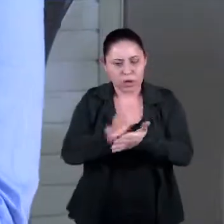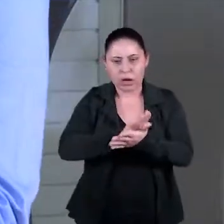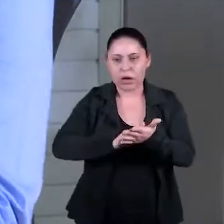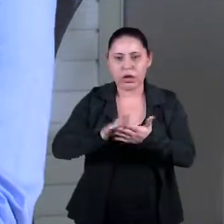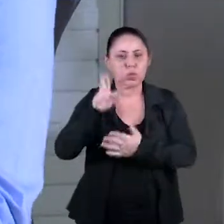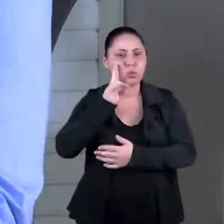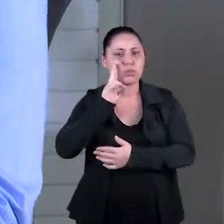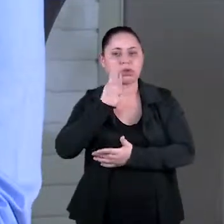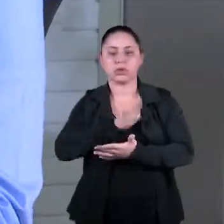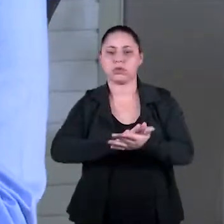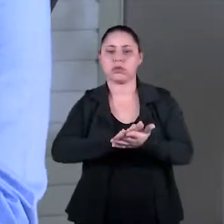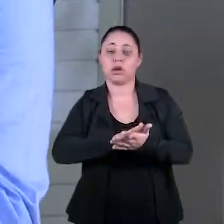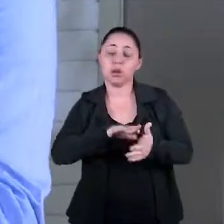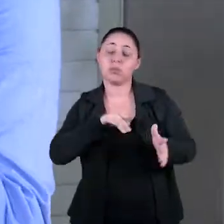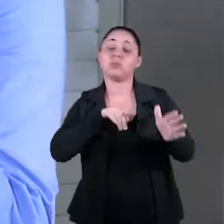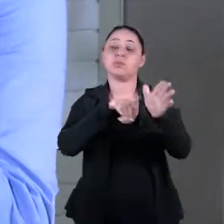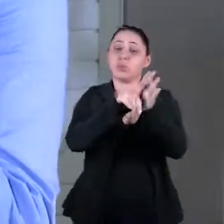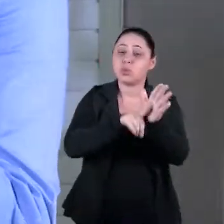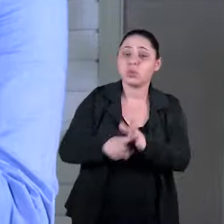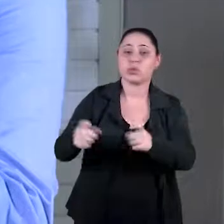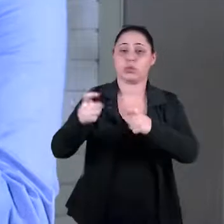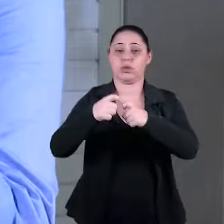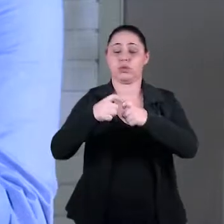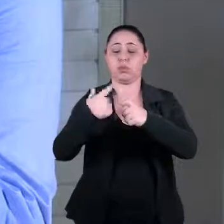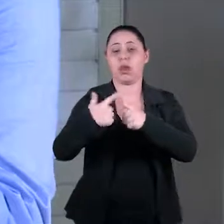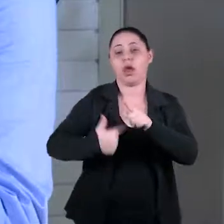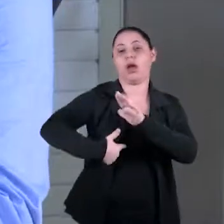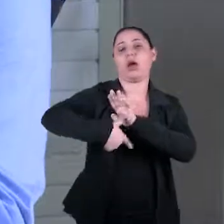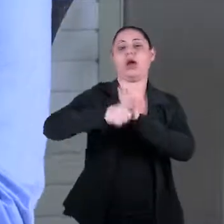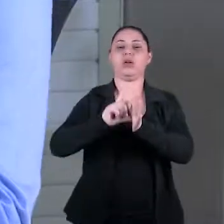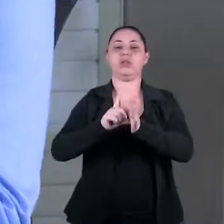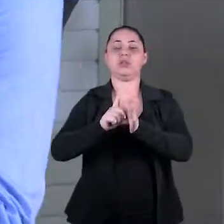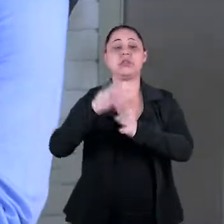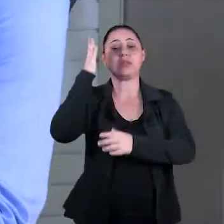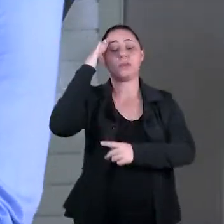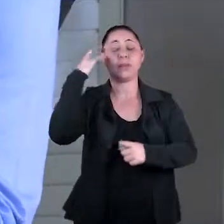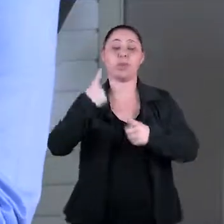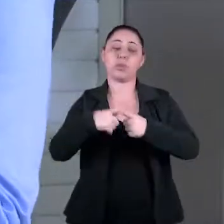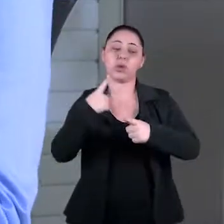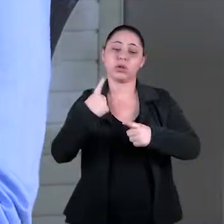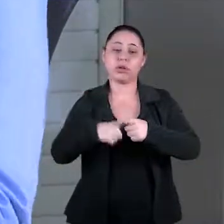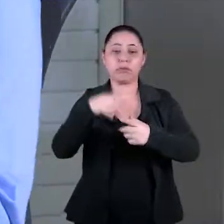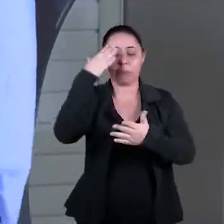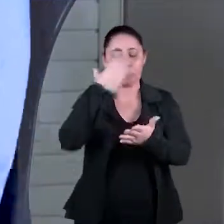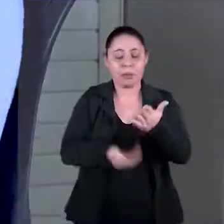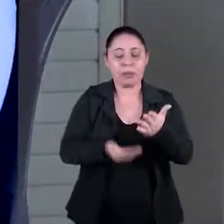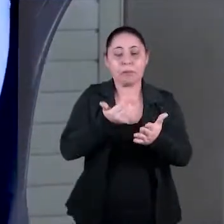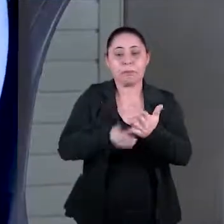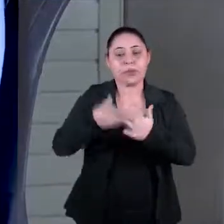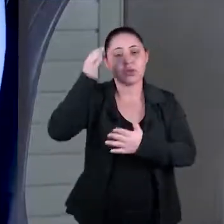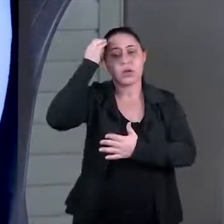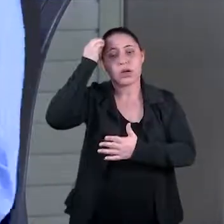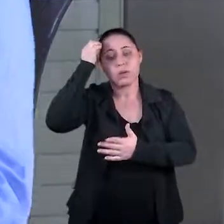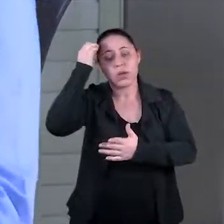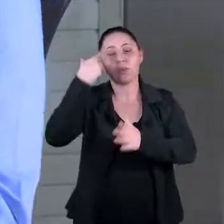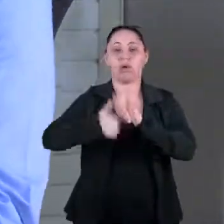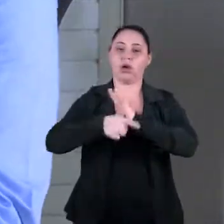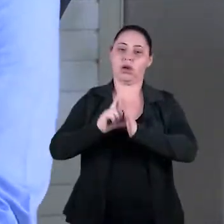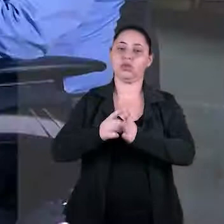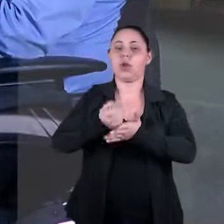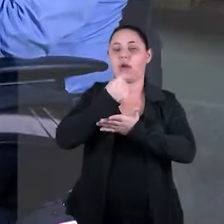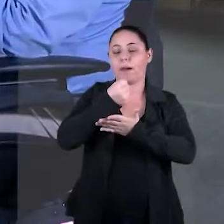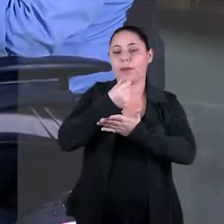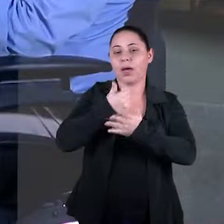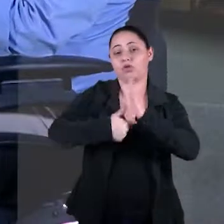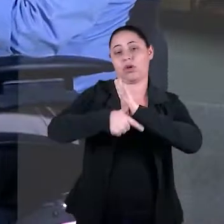procure imediatamente um médico dermatologista, porque quanto mais cedo fizer o diagnóstico da tua causa, mais será revertido e vai melhor o